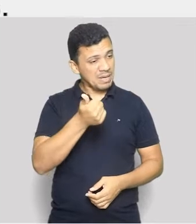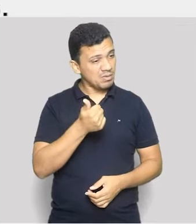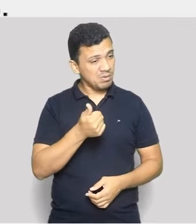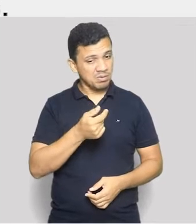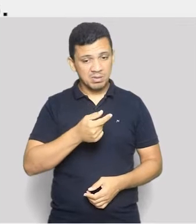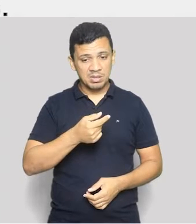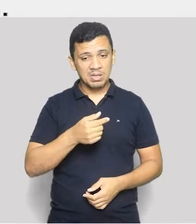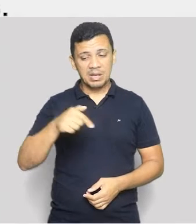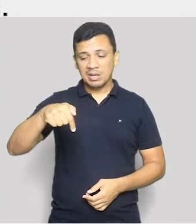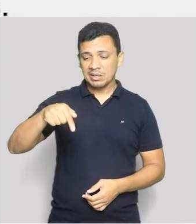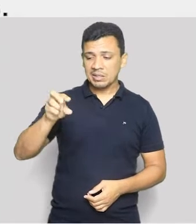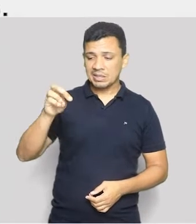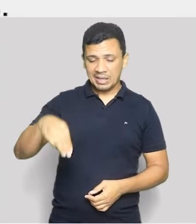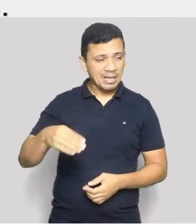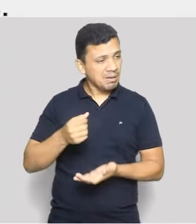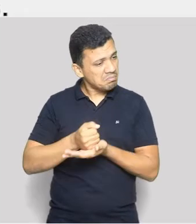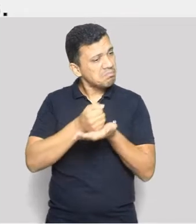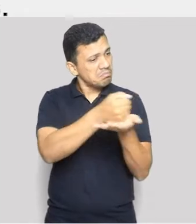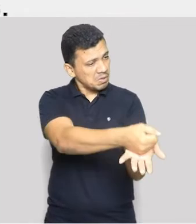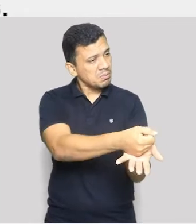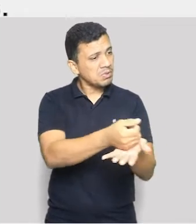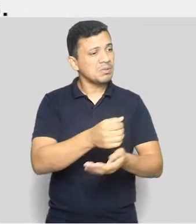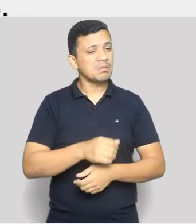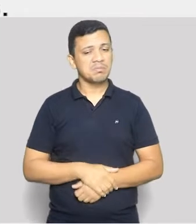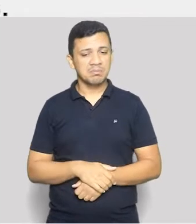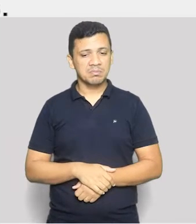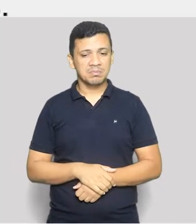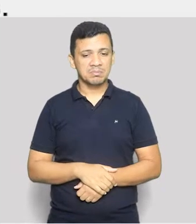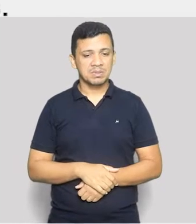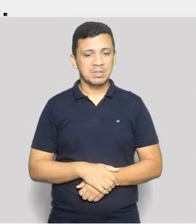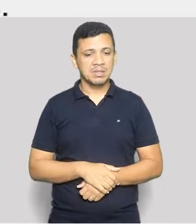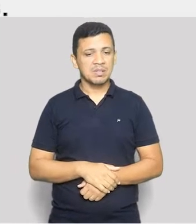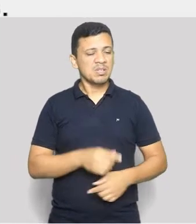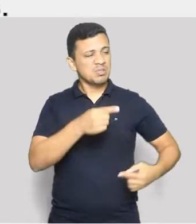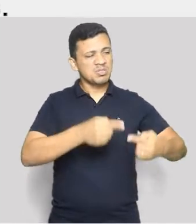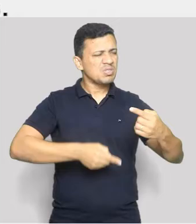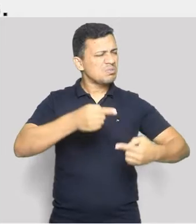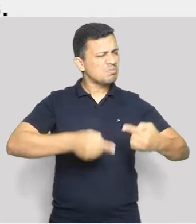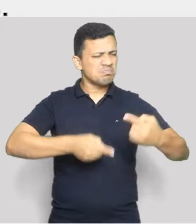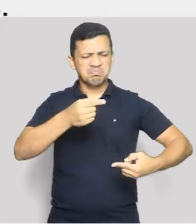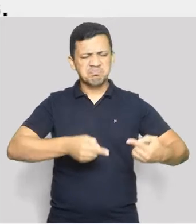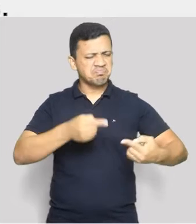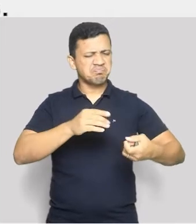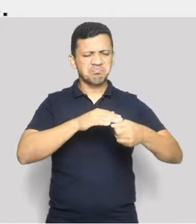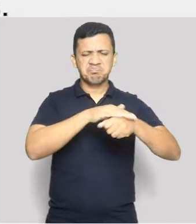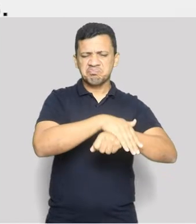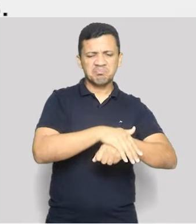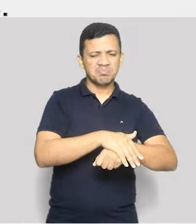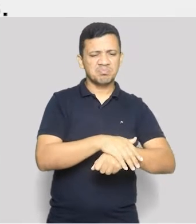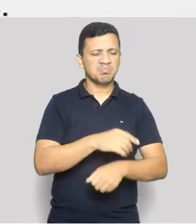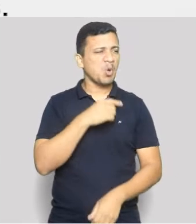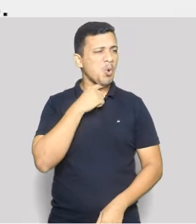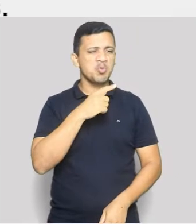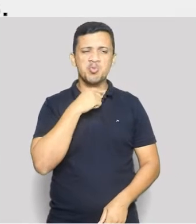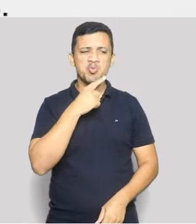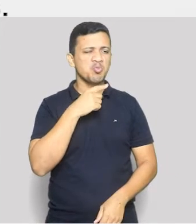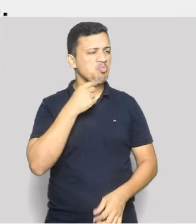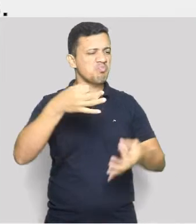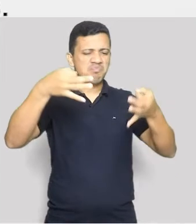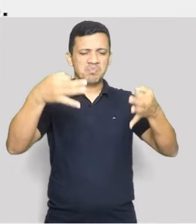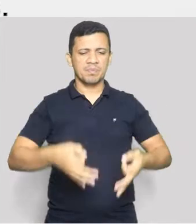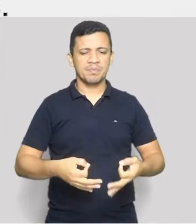apoiaremos. Discutimos durante a noite inteira, porém não chegamos a um consenso. Vou dar o recado a ela, portanto